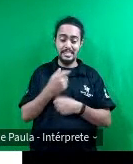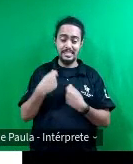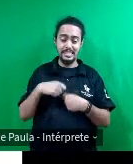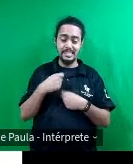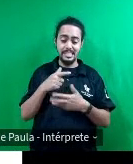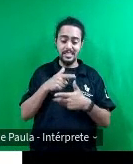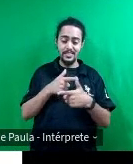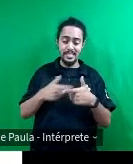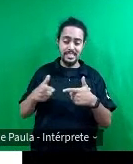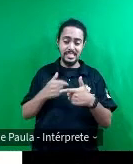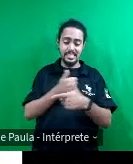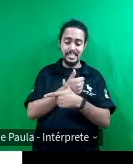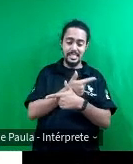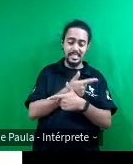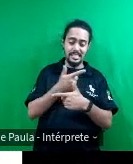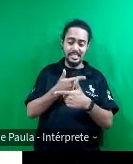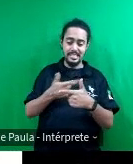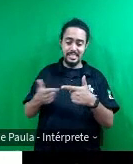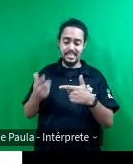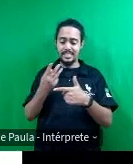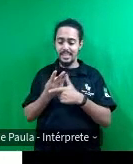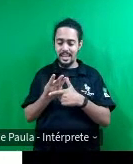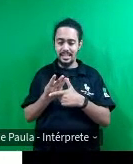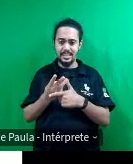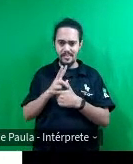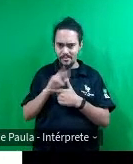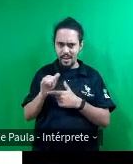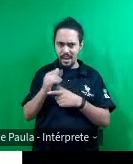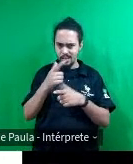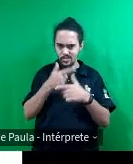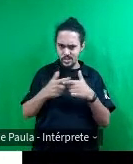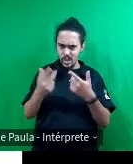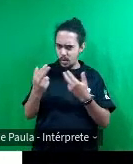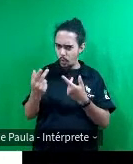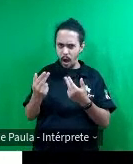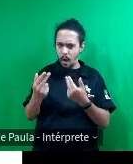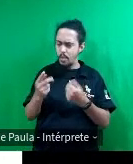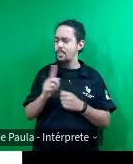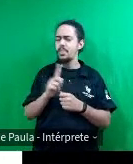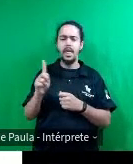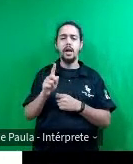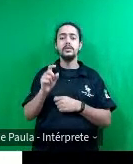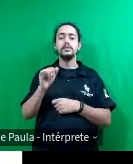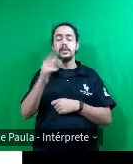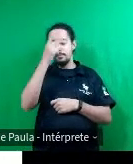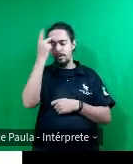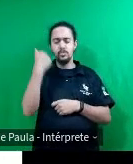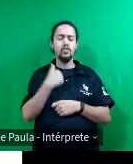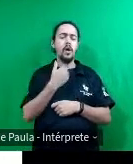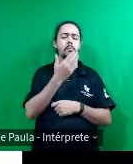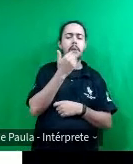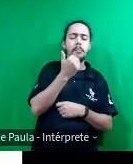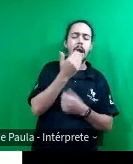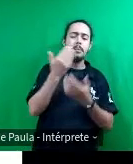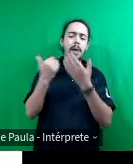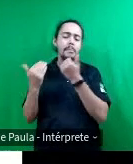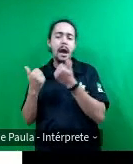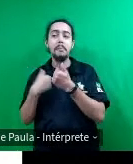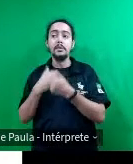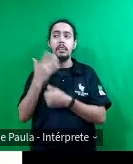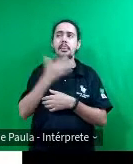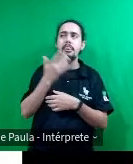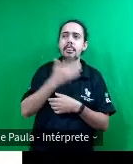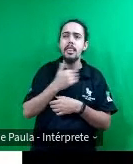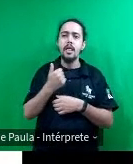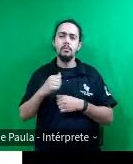3. De igual maneira? Não, né? Um é mais guloso, um é menos guloso, um é mais resistivo, o outro